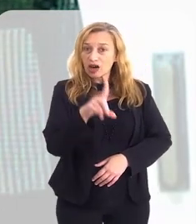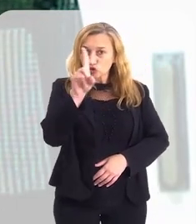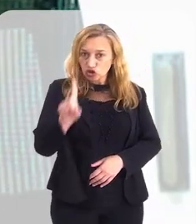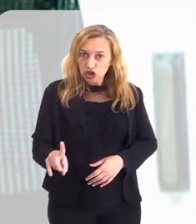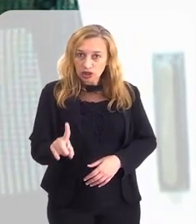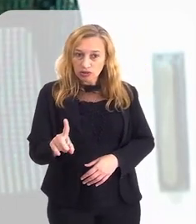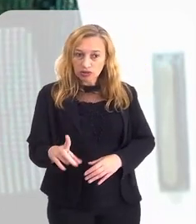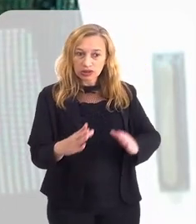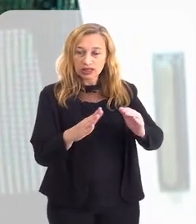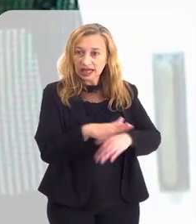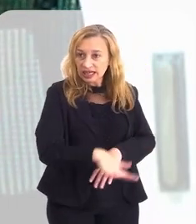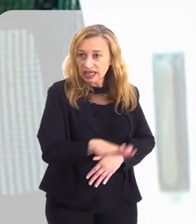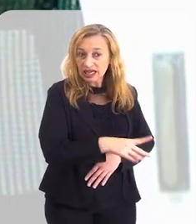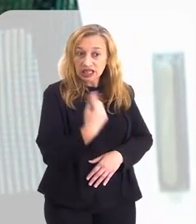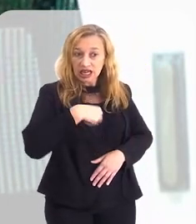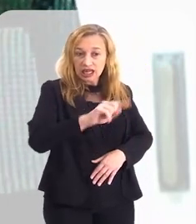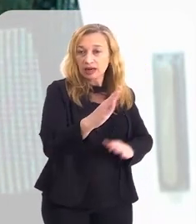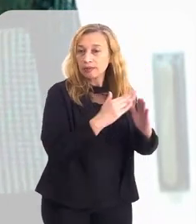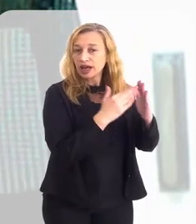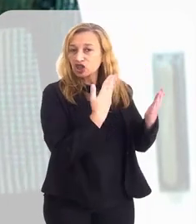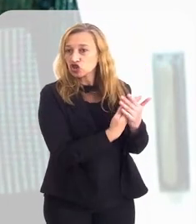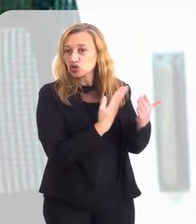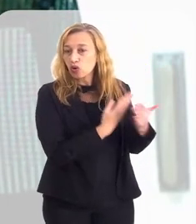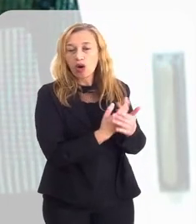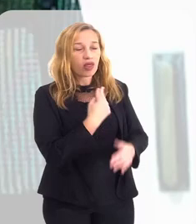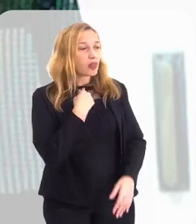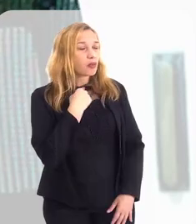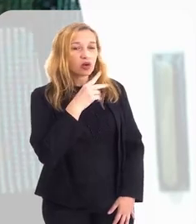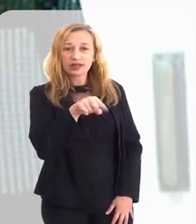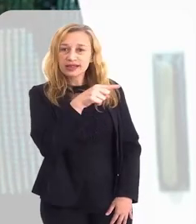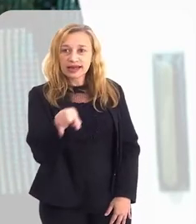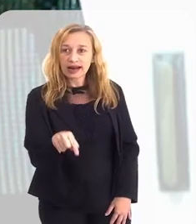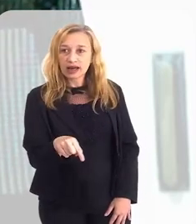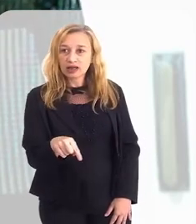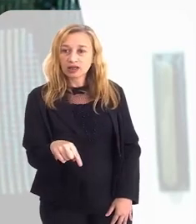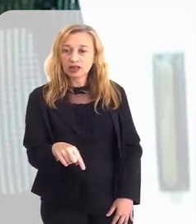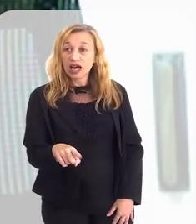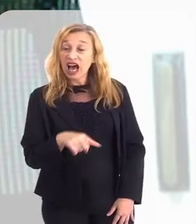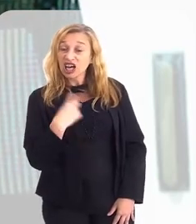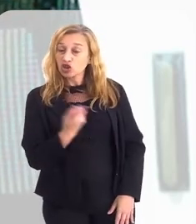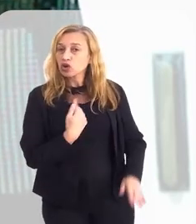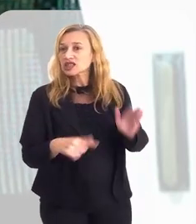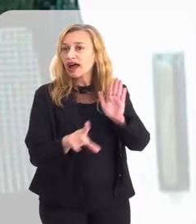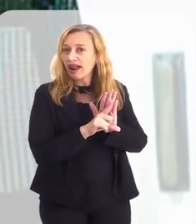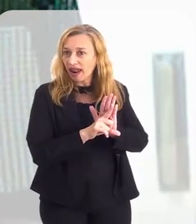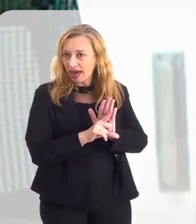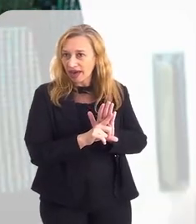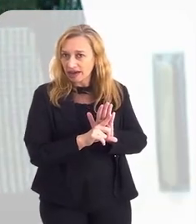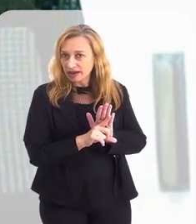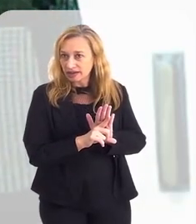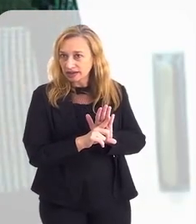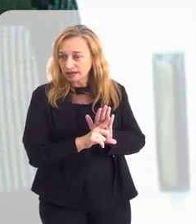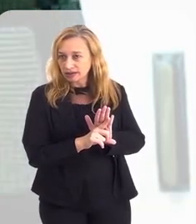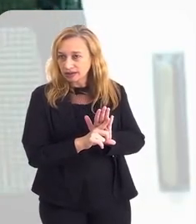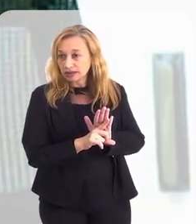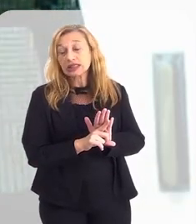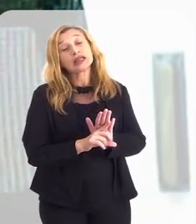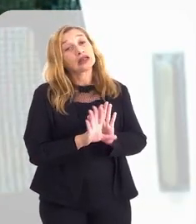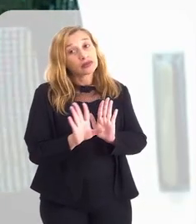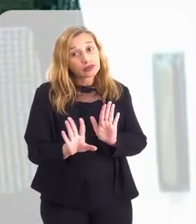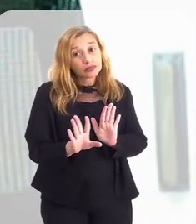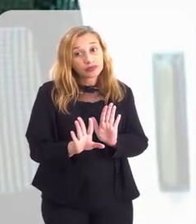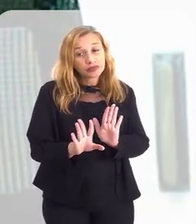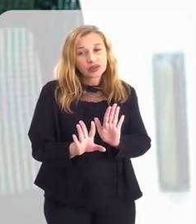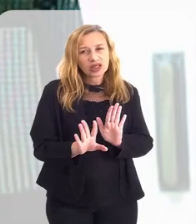da criança ir para a escola, então não tem como arbitrar. A nossa legislação não contempla ainda, porque esse é um processo que ainda